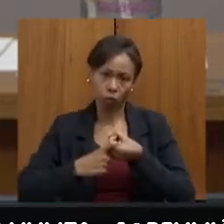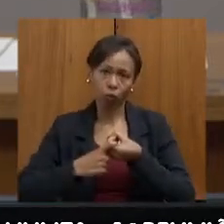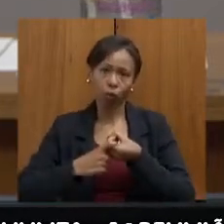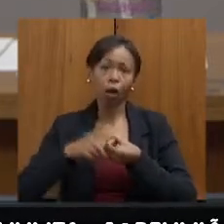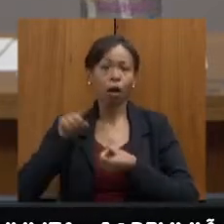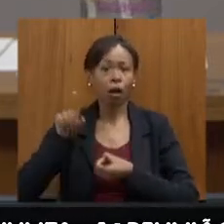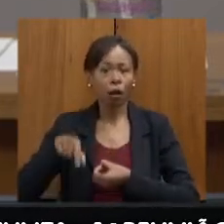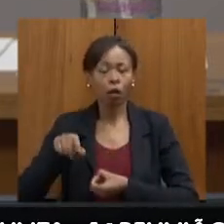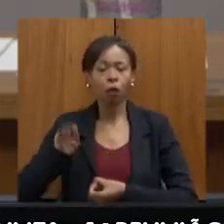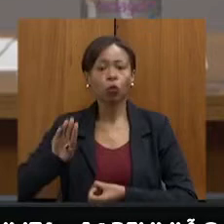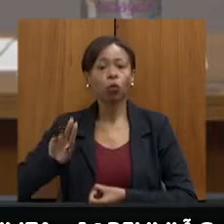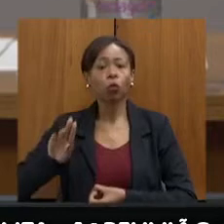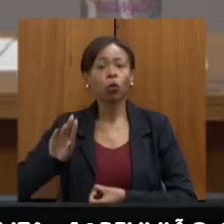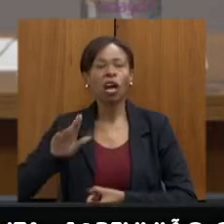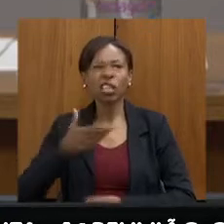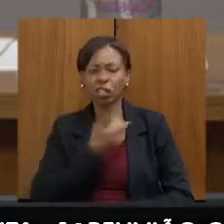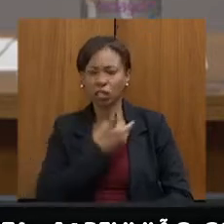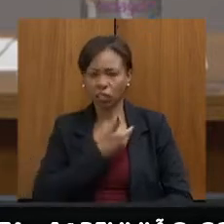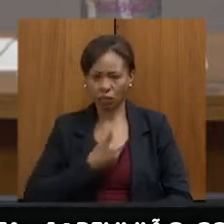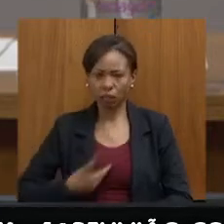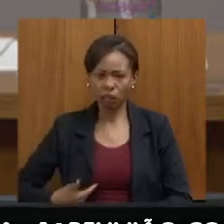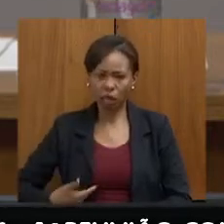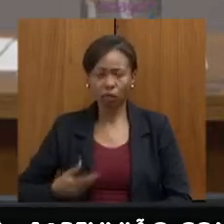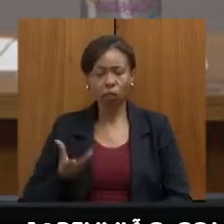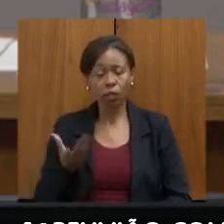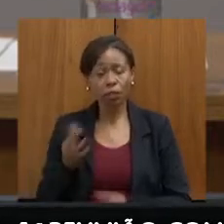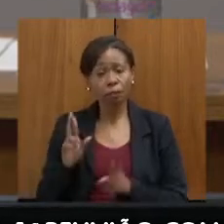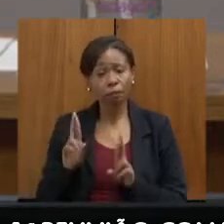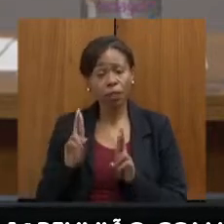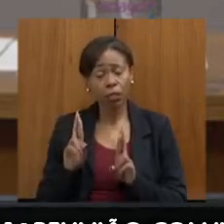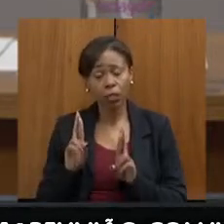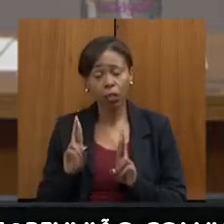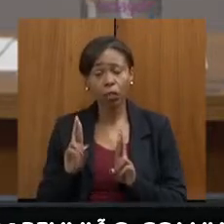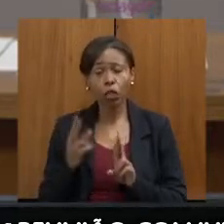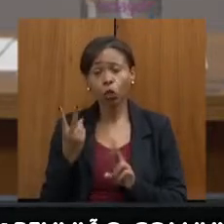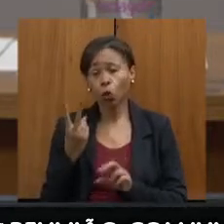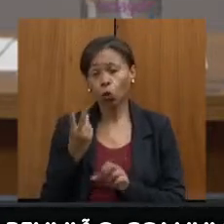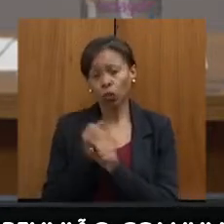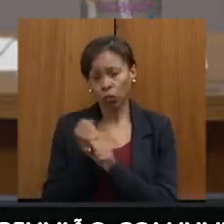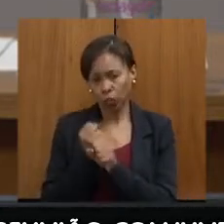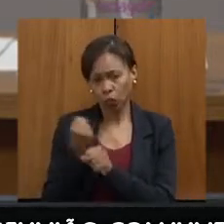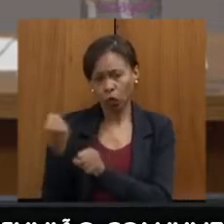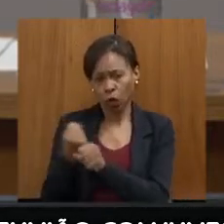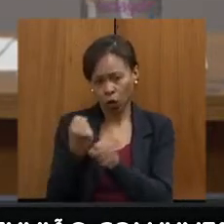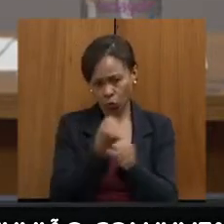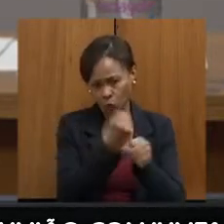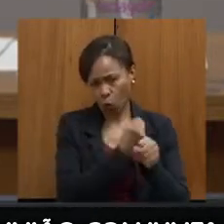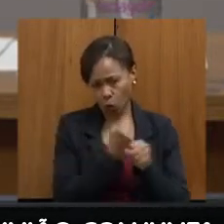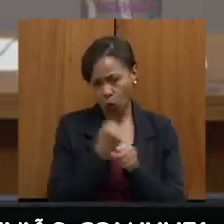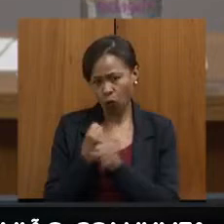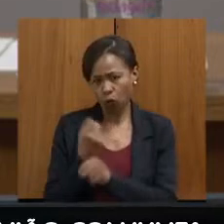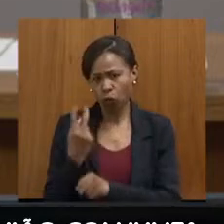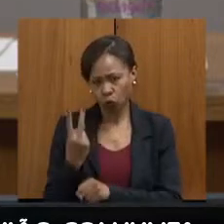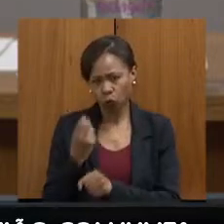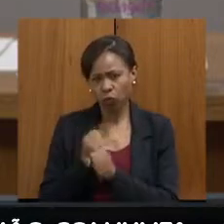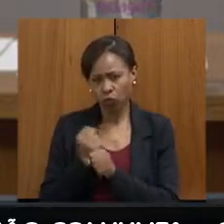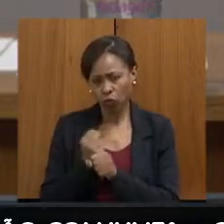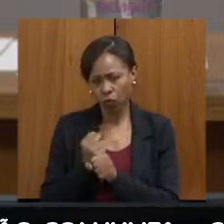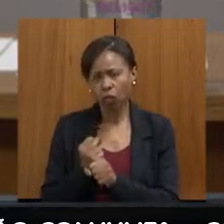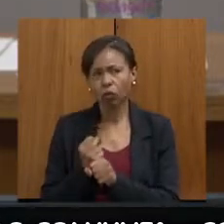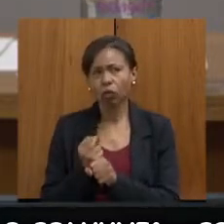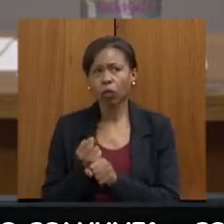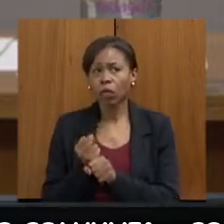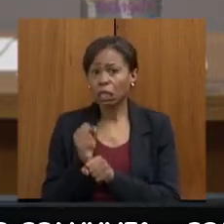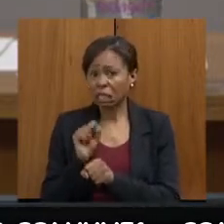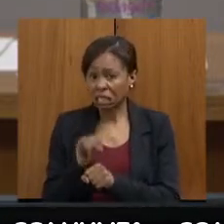estado a gente tem expectativa de que essas obras durem dois anos e que depois disso se o